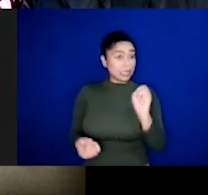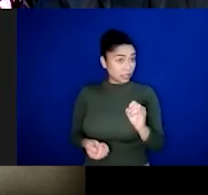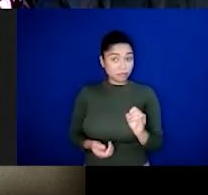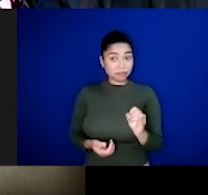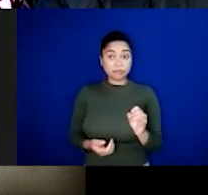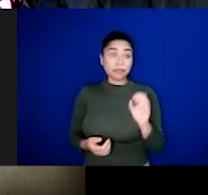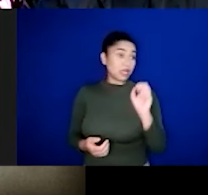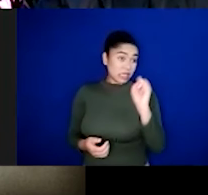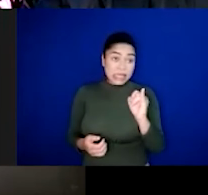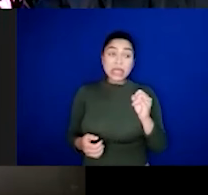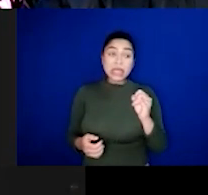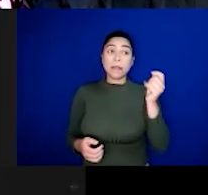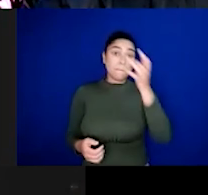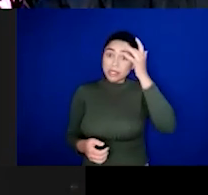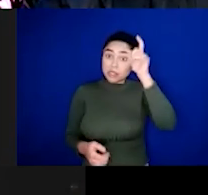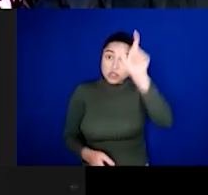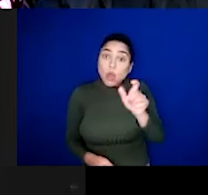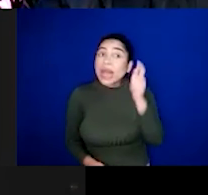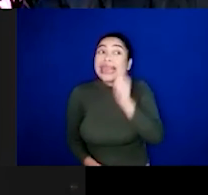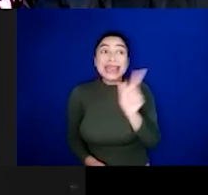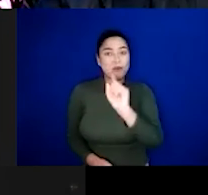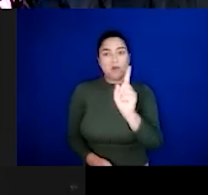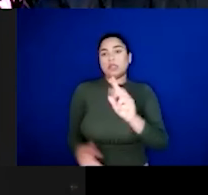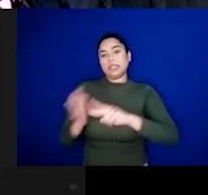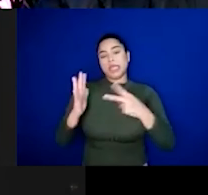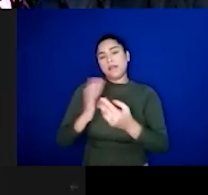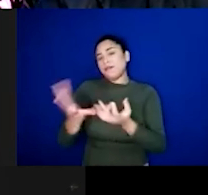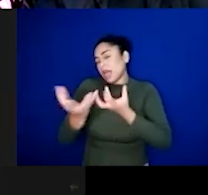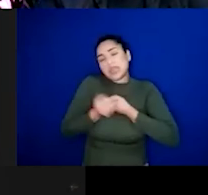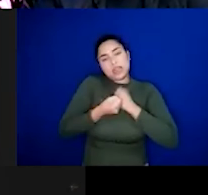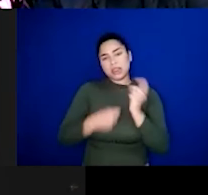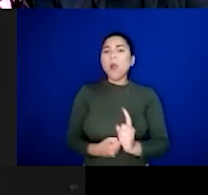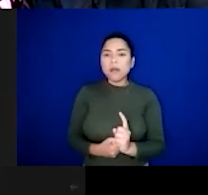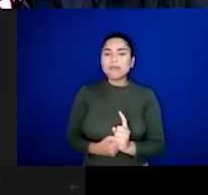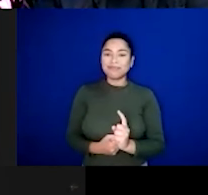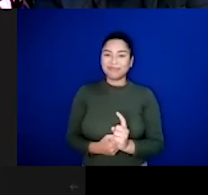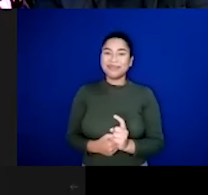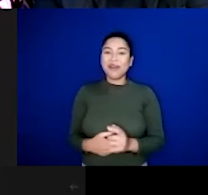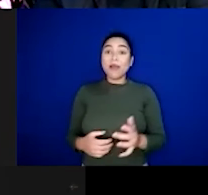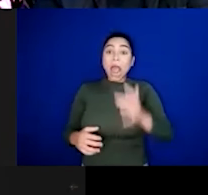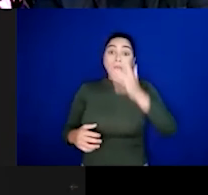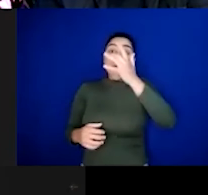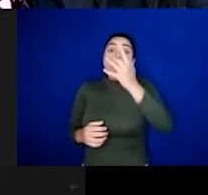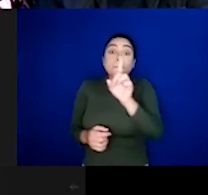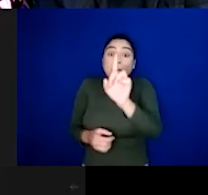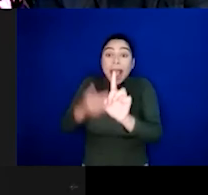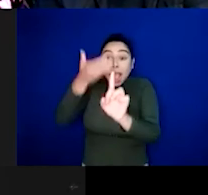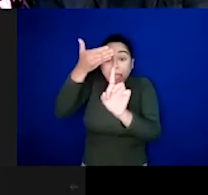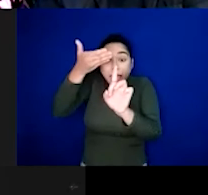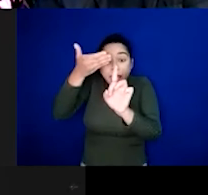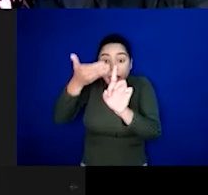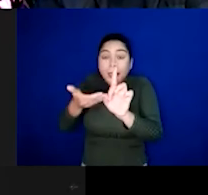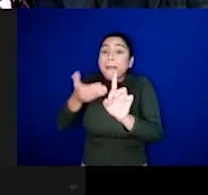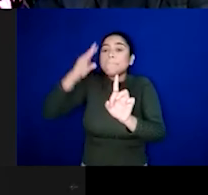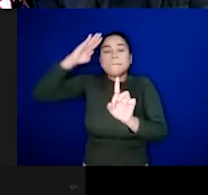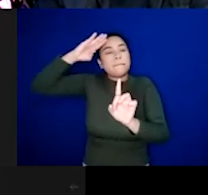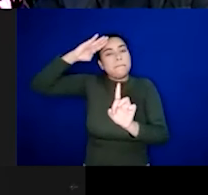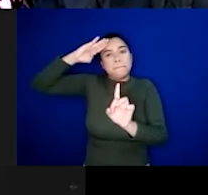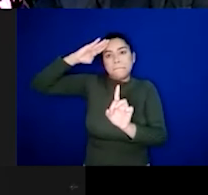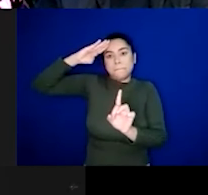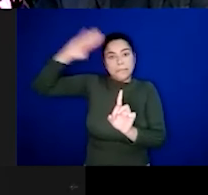está colhendo todas as pessoas é muito comum vermos a frase né a pessoa precisa estar no centro o usuário precisa estar no centro usuário